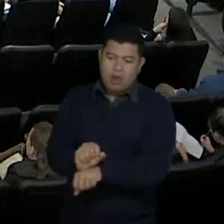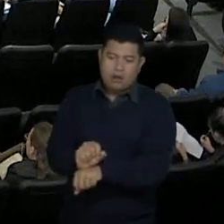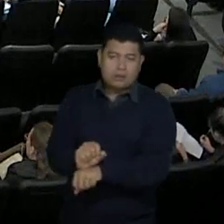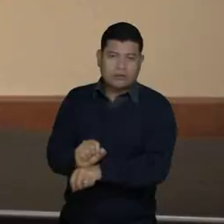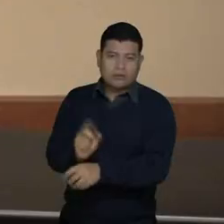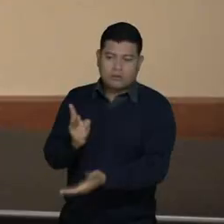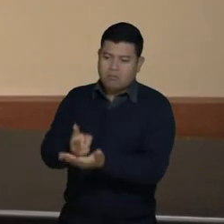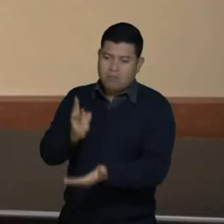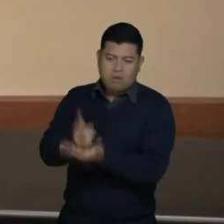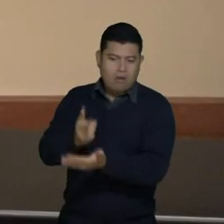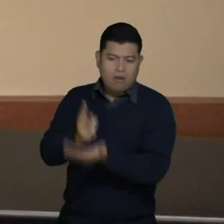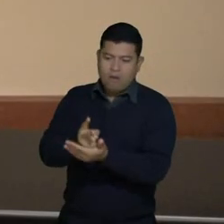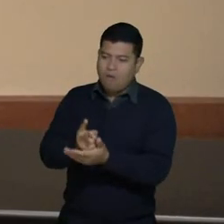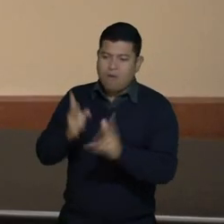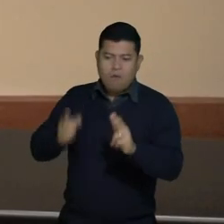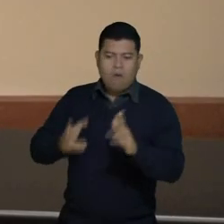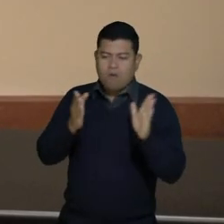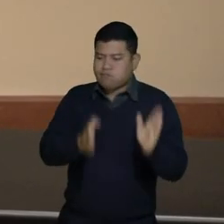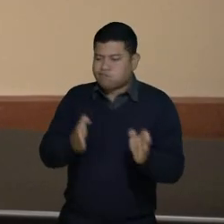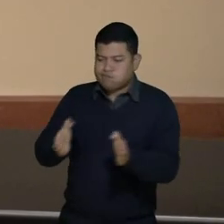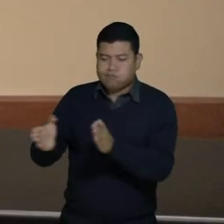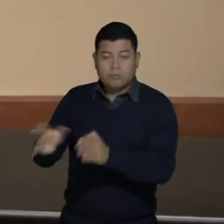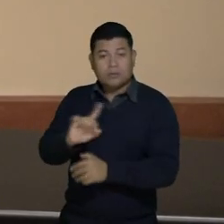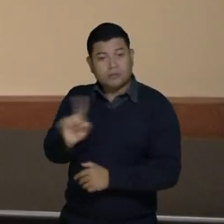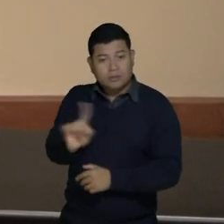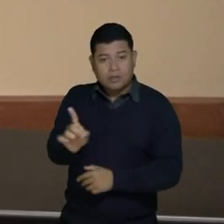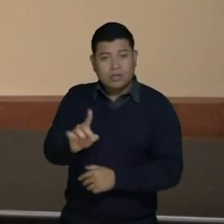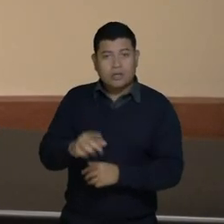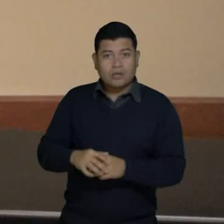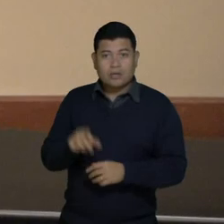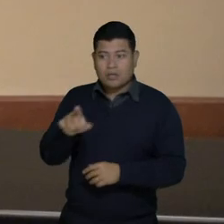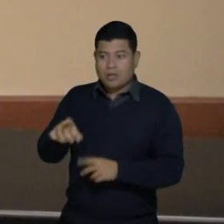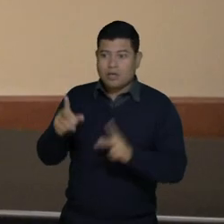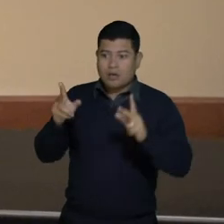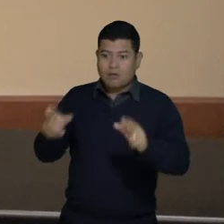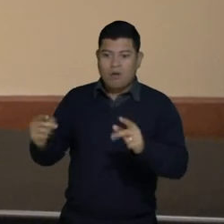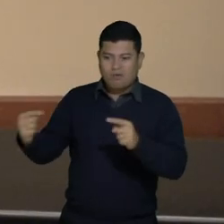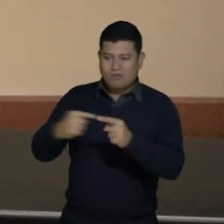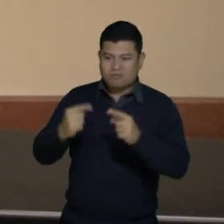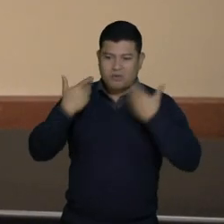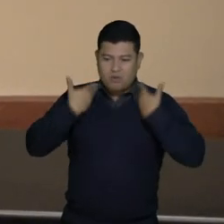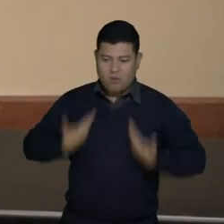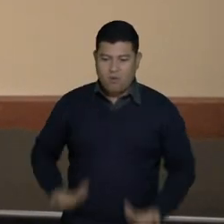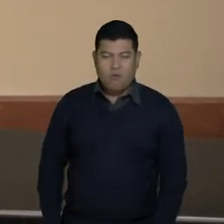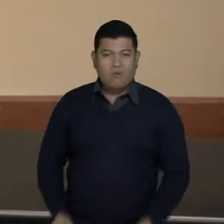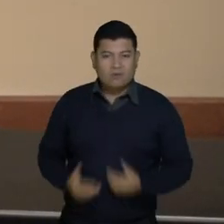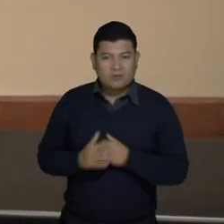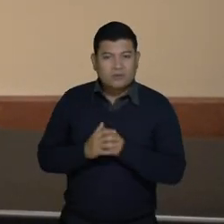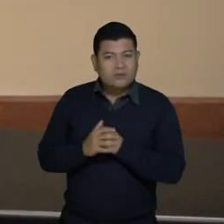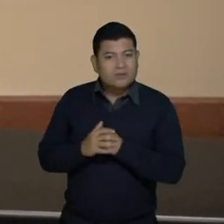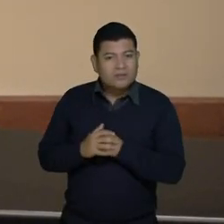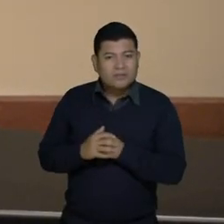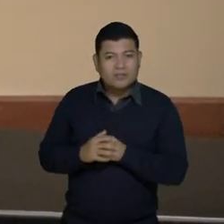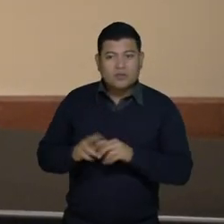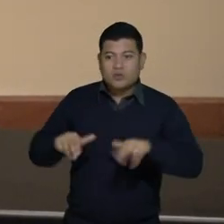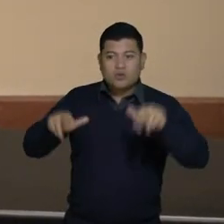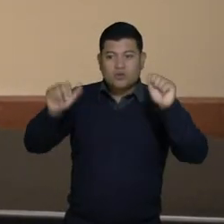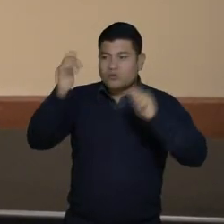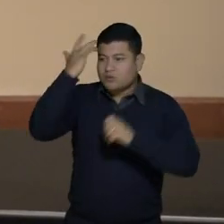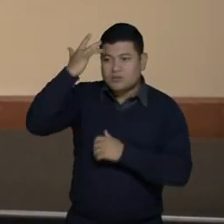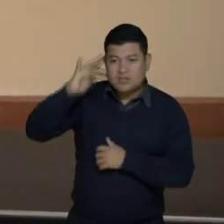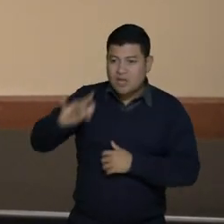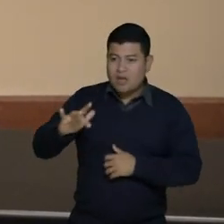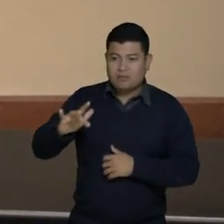não a escola é um organismo vivo nunca se sabe o que vai acontecer lá tudo a gente